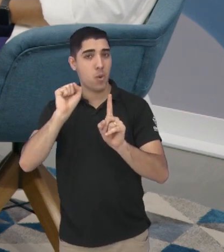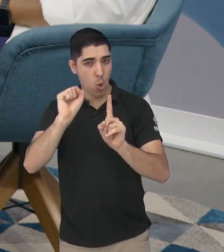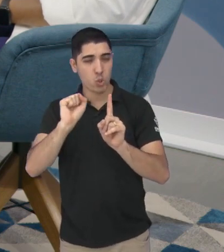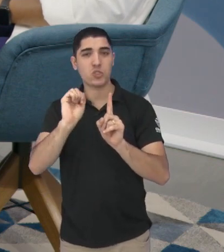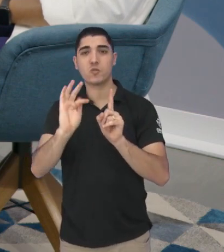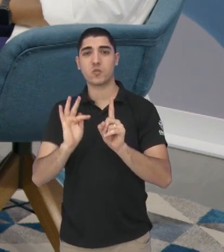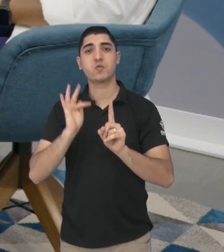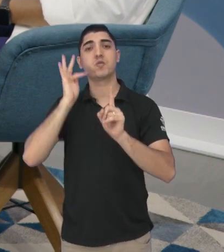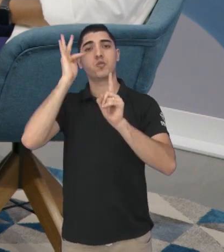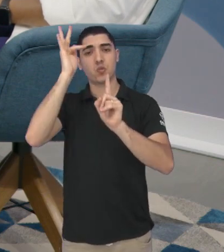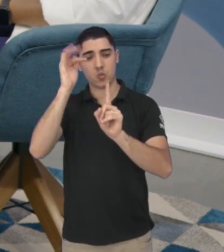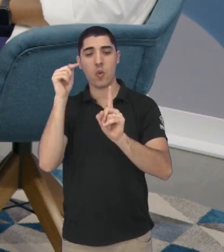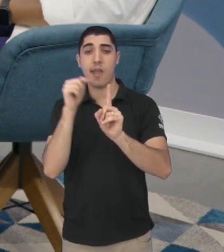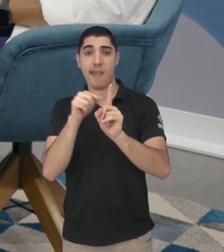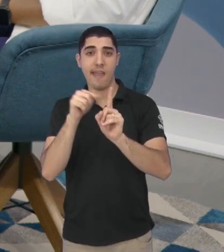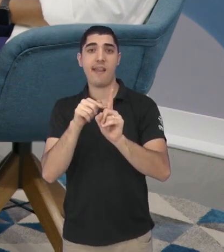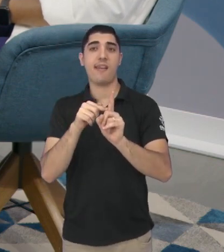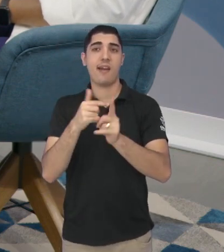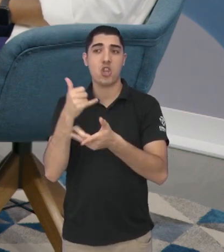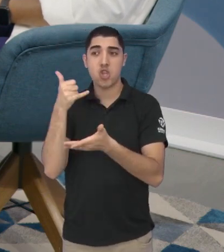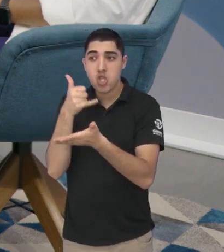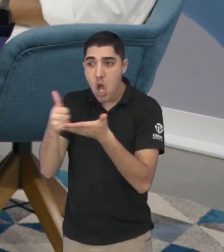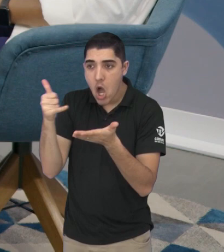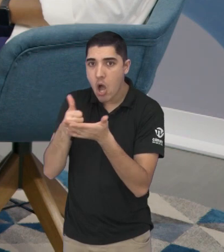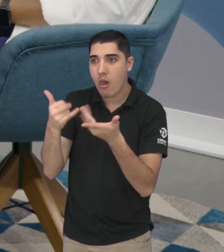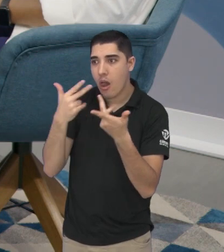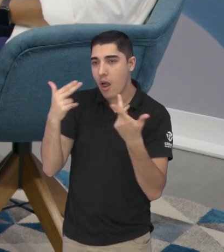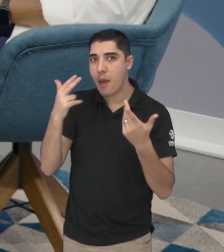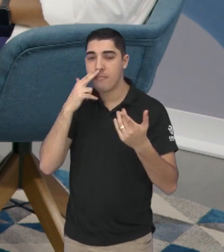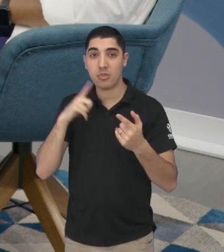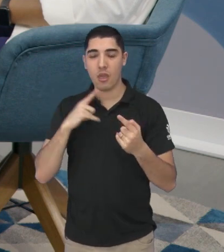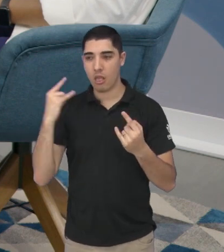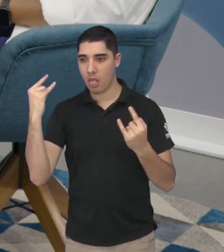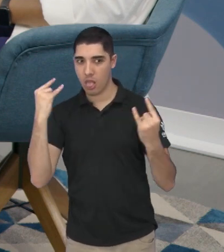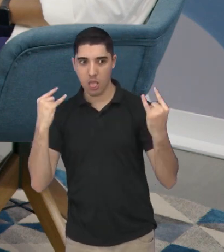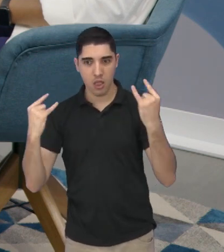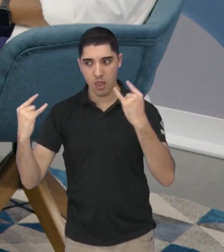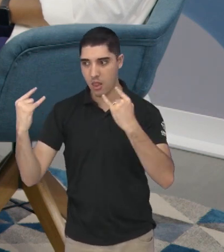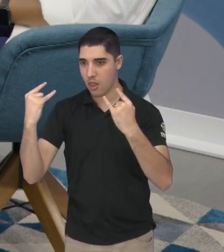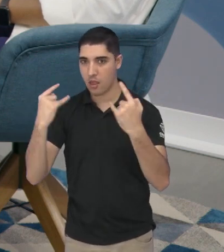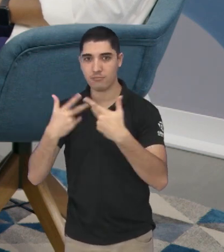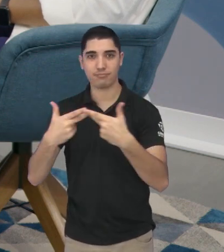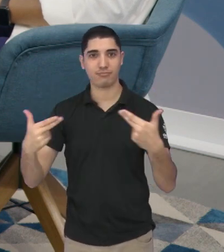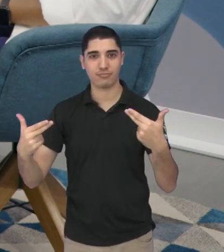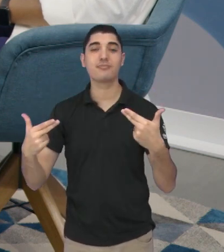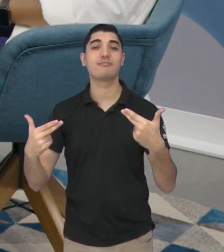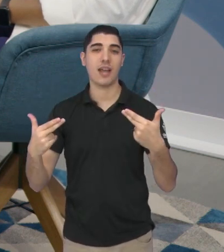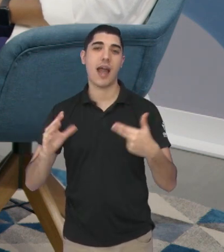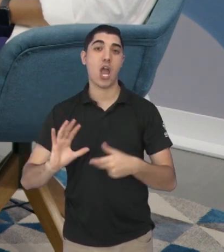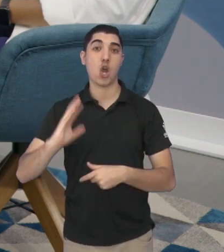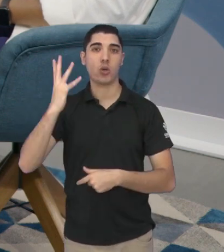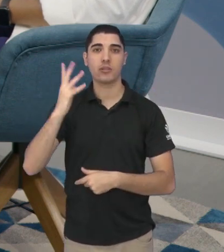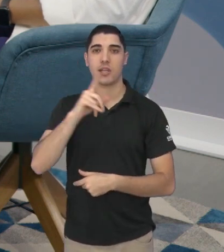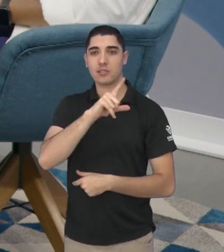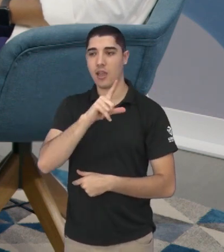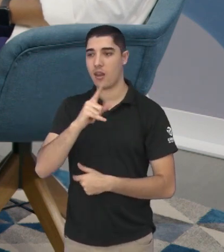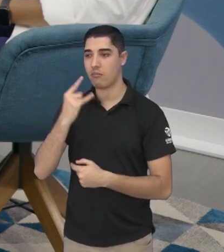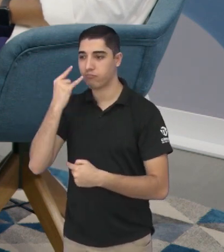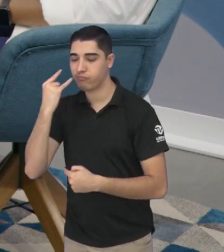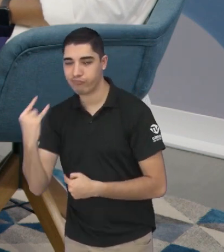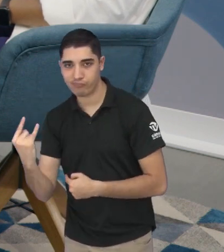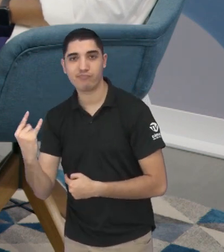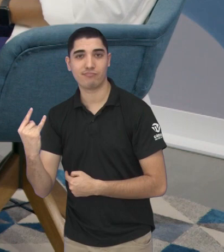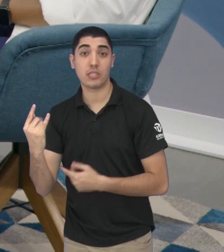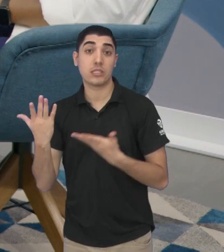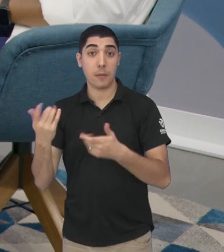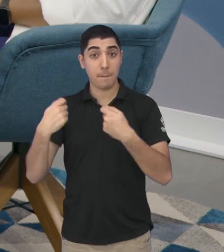tem de... mais acessível ela fica, né? Mais ofertas nesse sentido também. Daí também entra a importância do poder